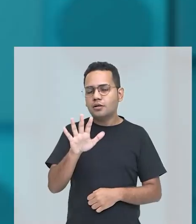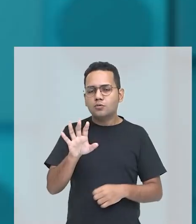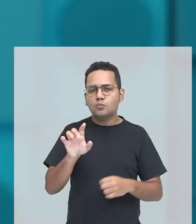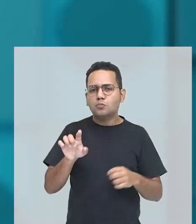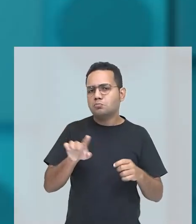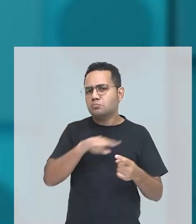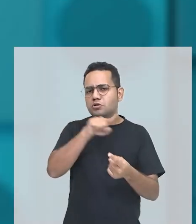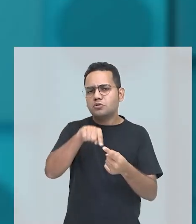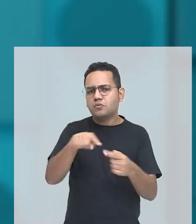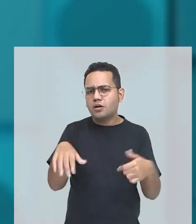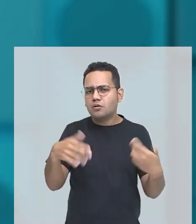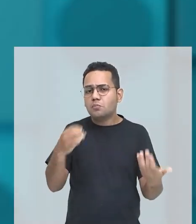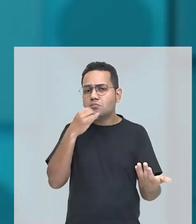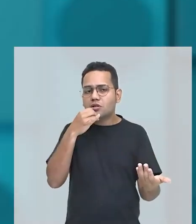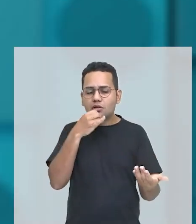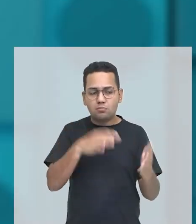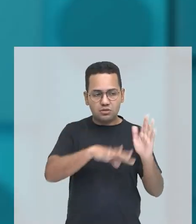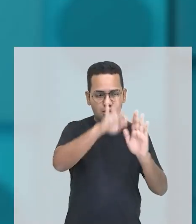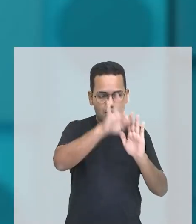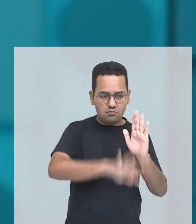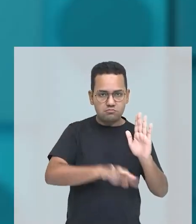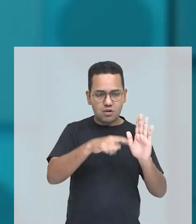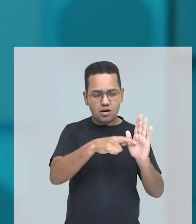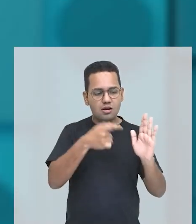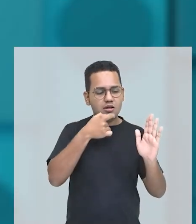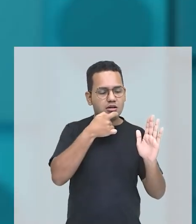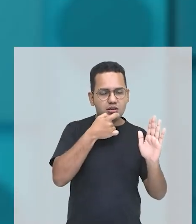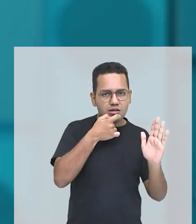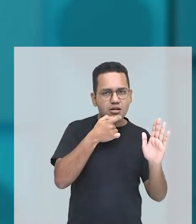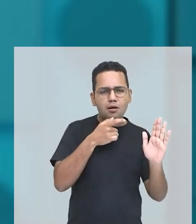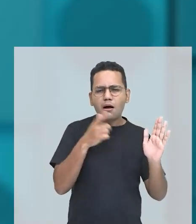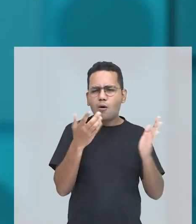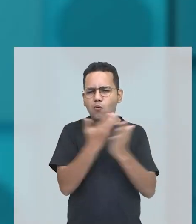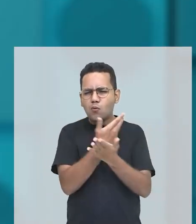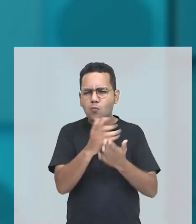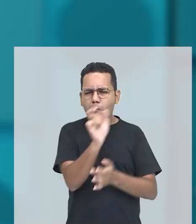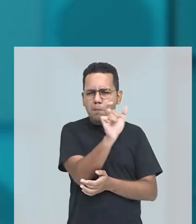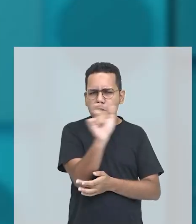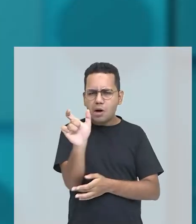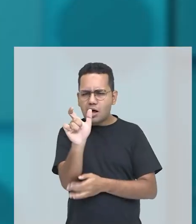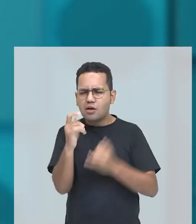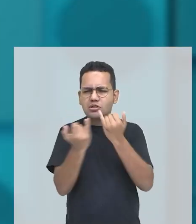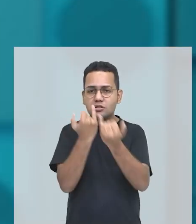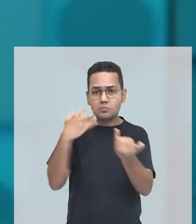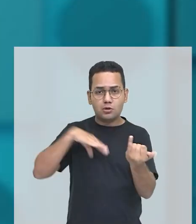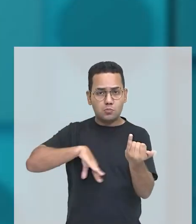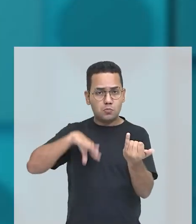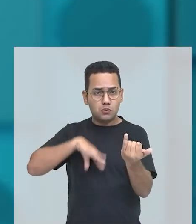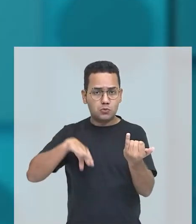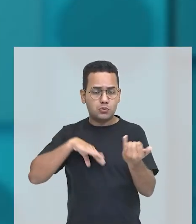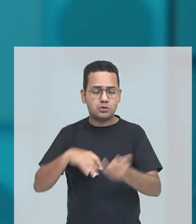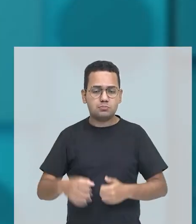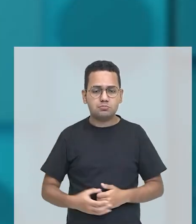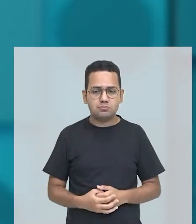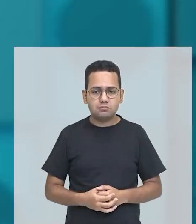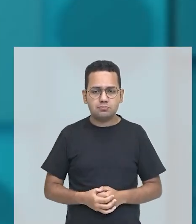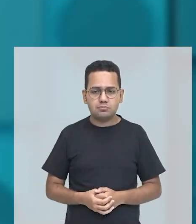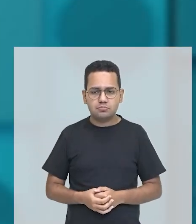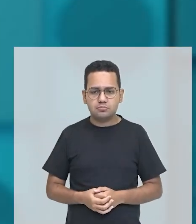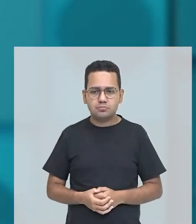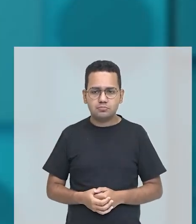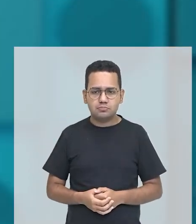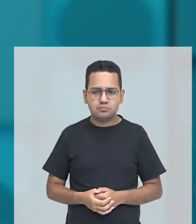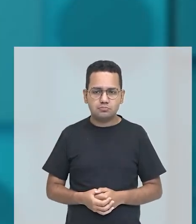São muitas palavras que são cognatas, se parecem na língua inglesa com outra da língua portuguesa. Então,